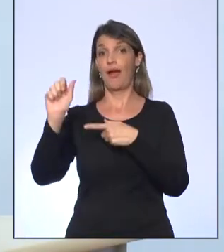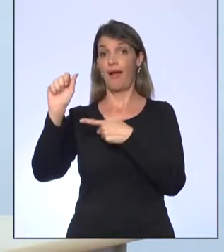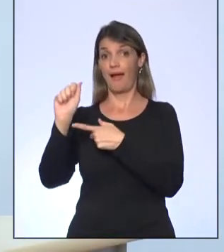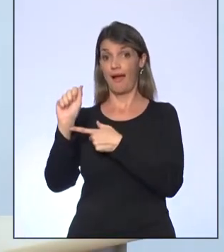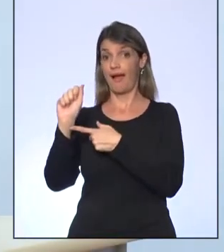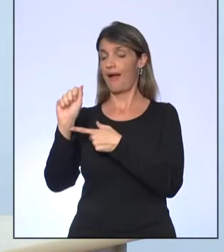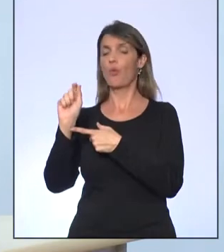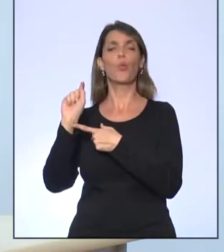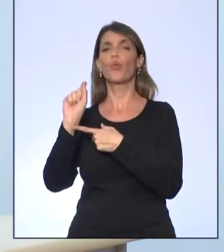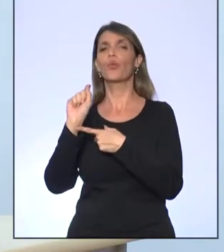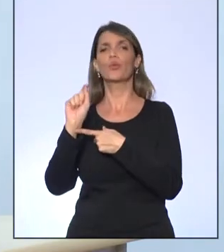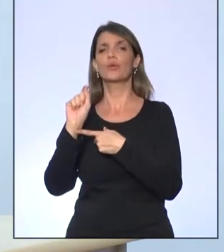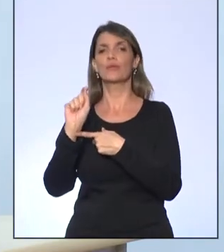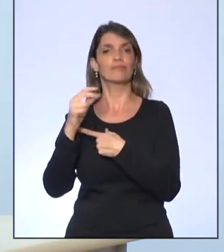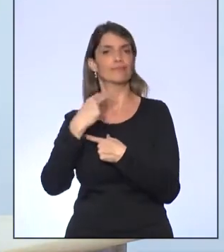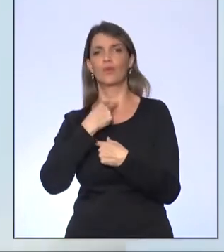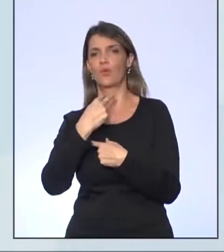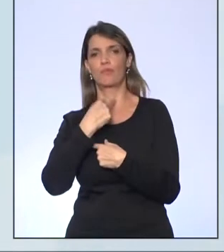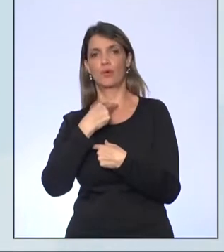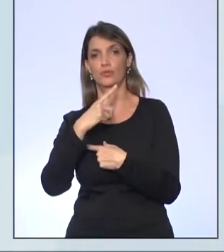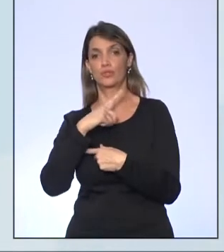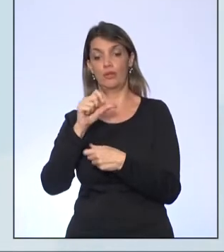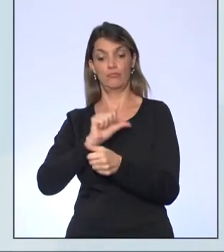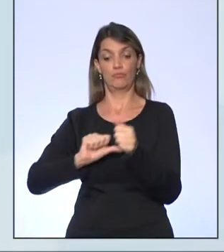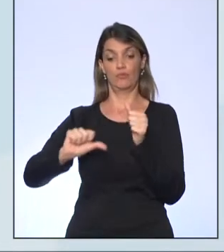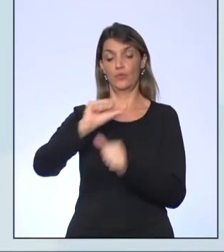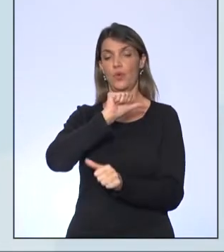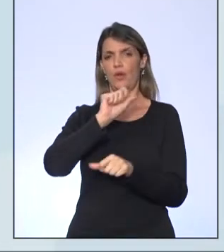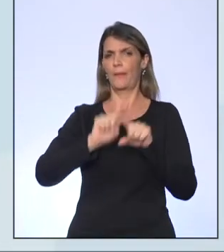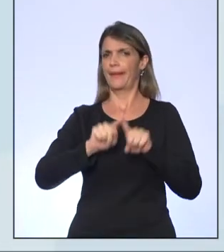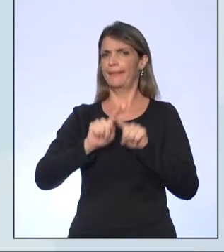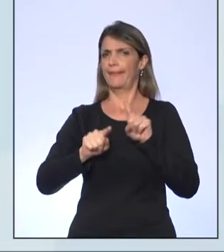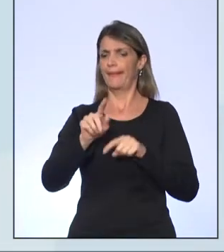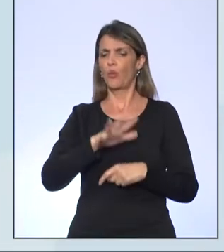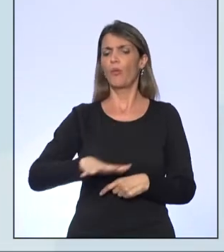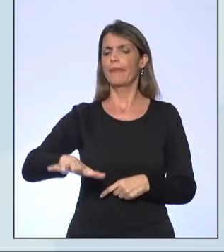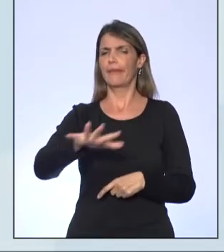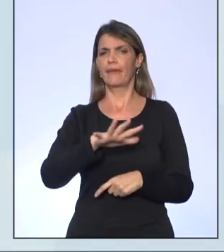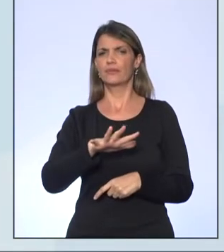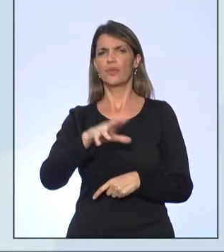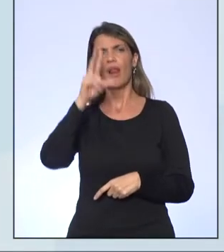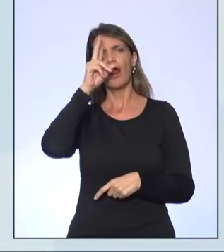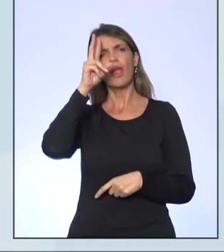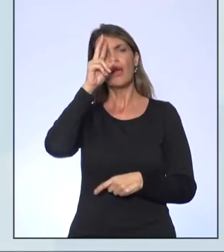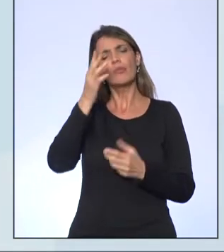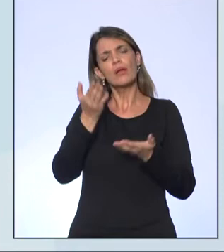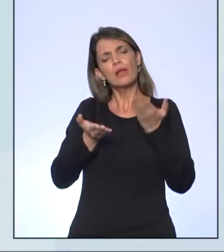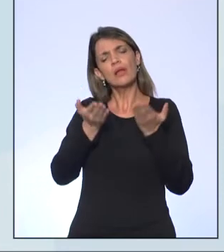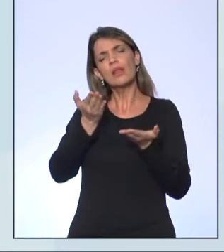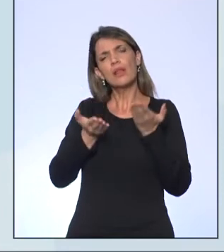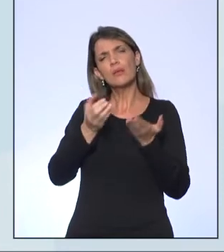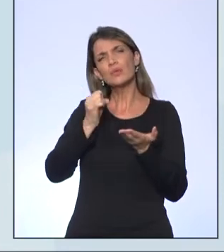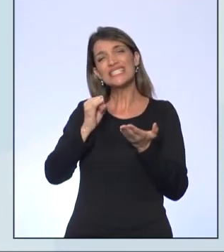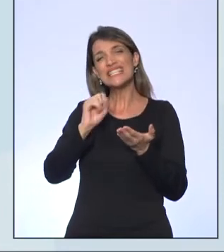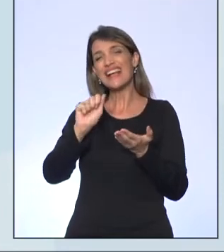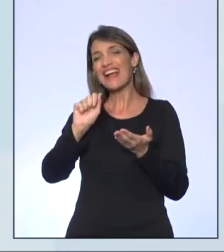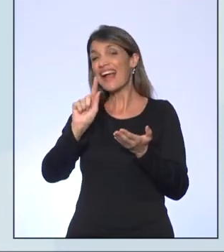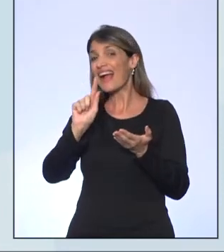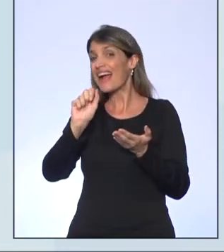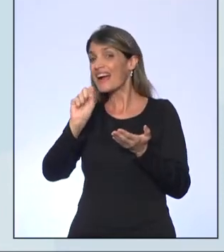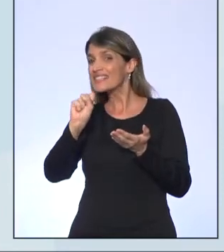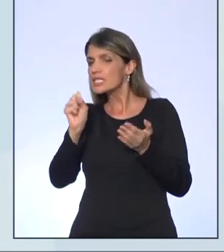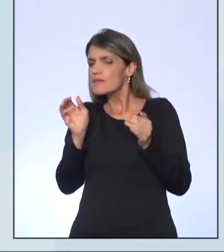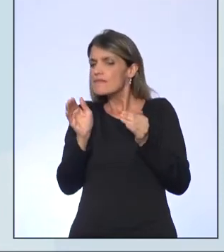apareceu assim: não pode ocorrer troca de matéria com o ambiente. Lembra que o equilíbrio, se tiver um gás, tem que